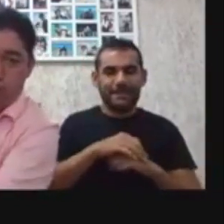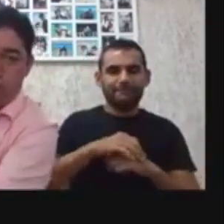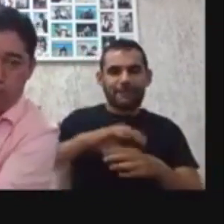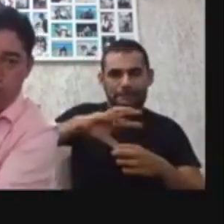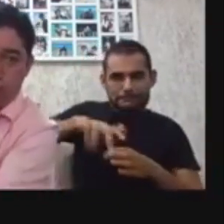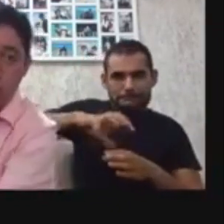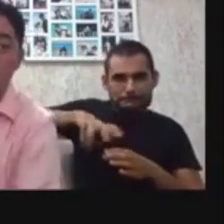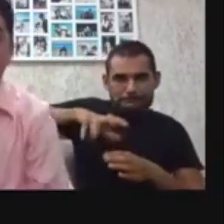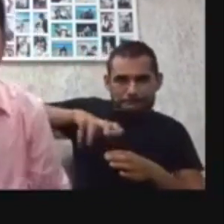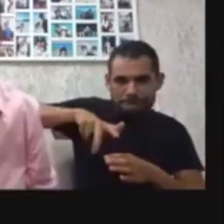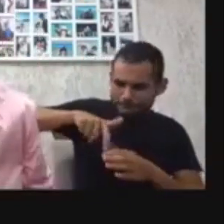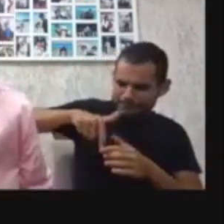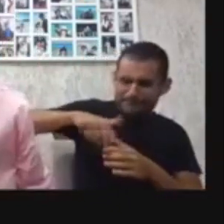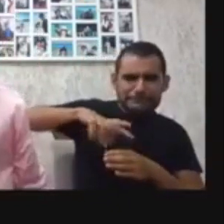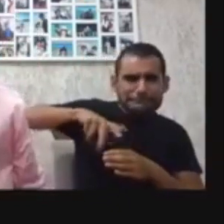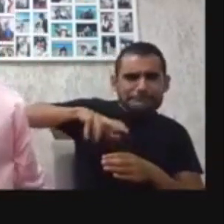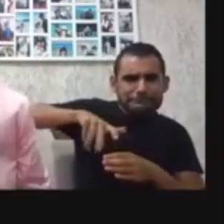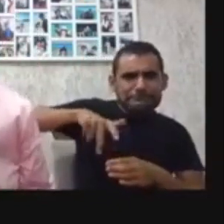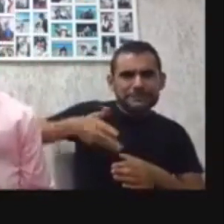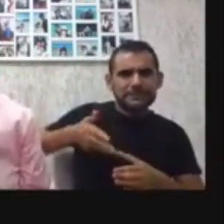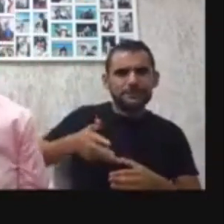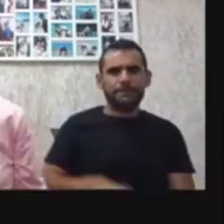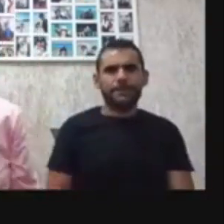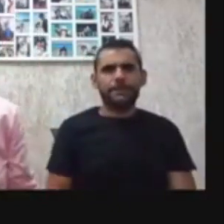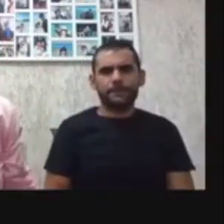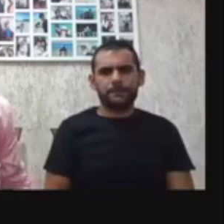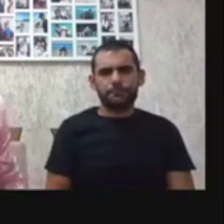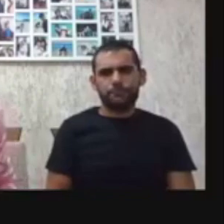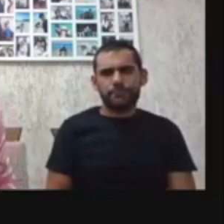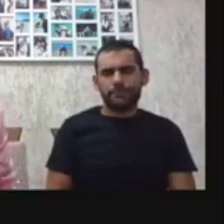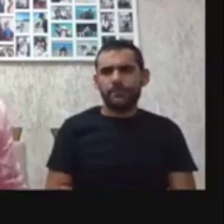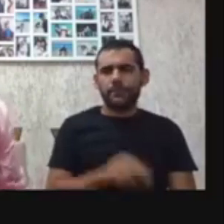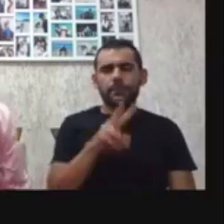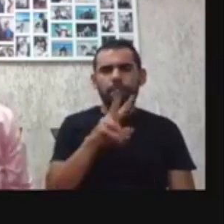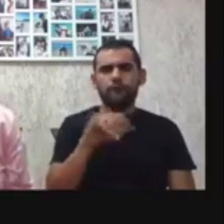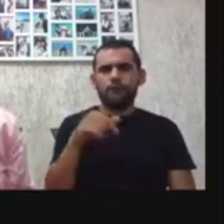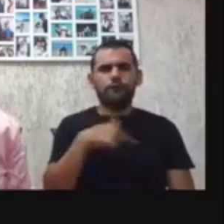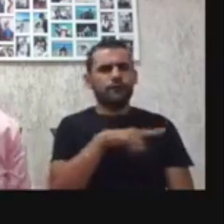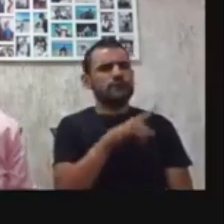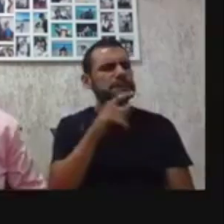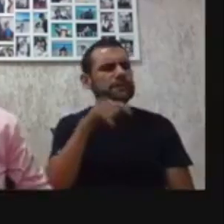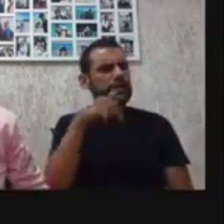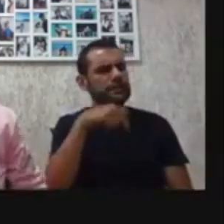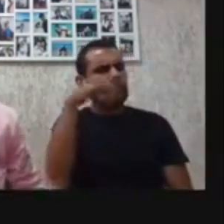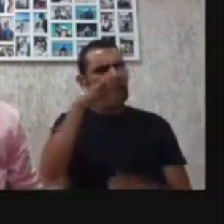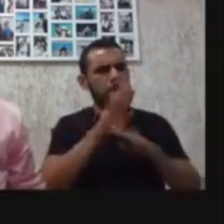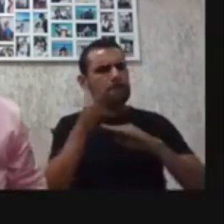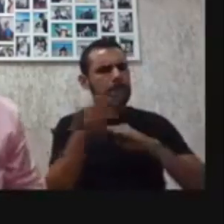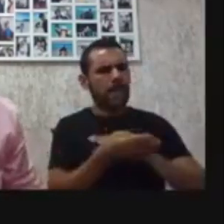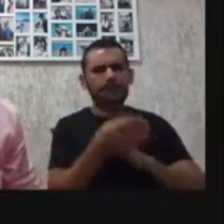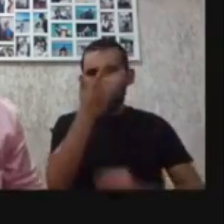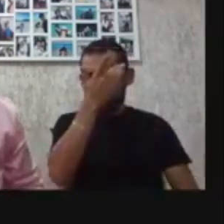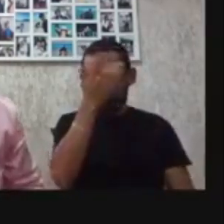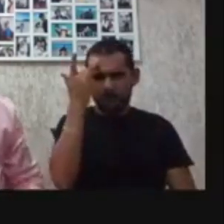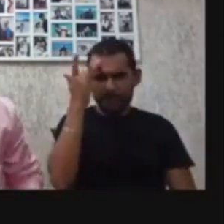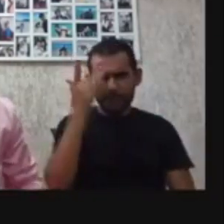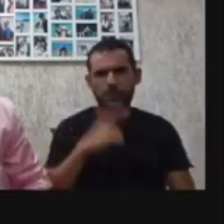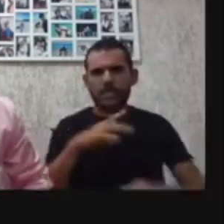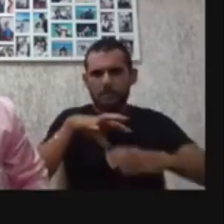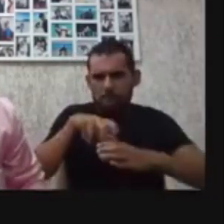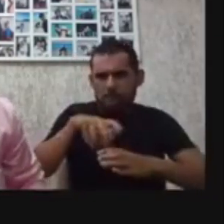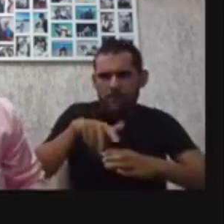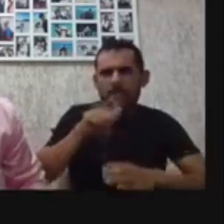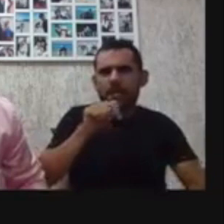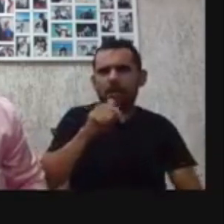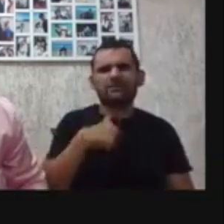manivela. Eu fui num bairro aqui em São João que a pessoa virou para mim e falou assim: não, o caboclo que vira água para nós aqui,